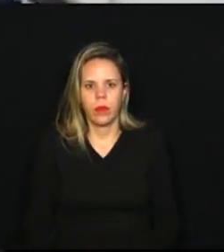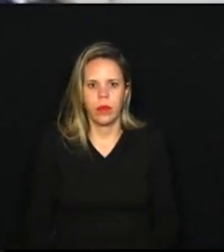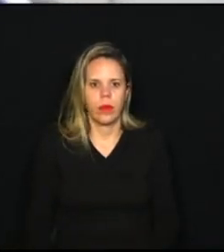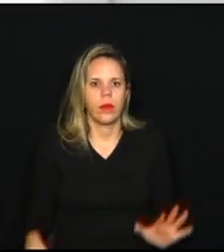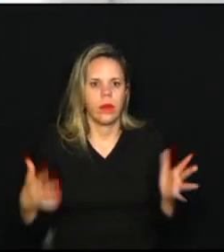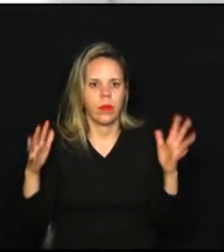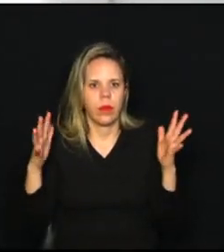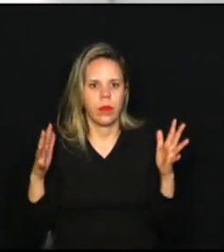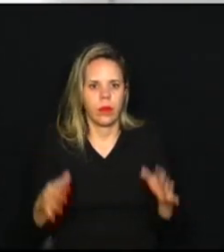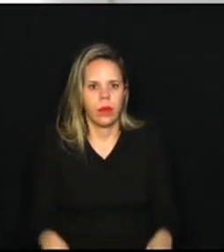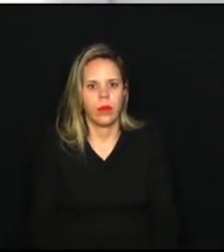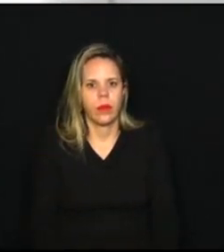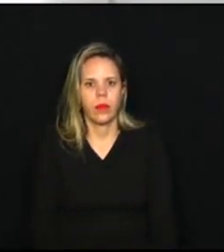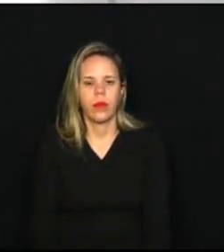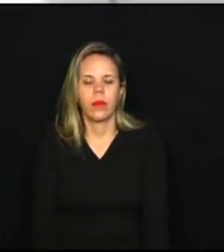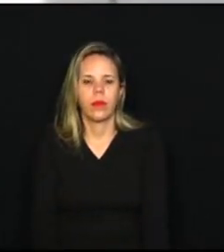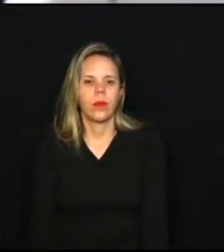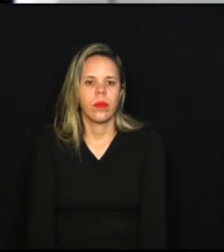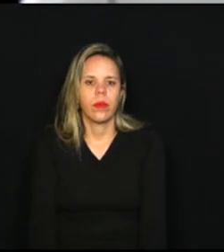mundo envolvido.